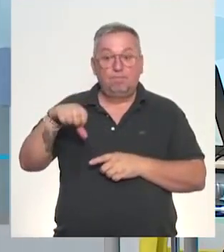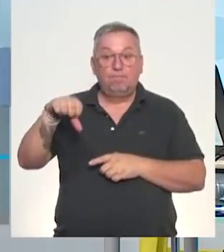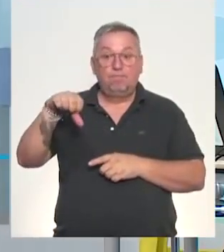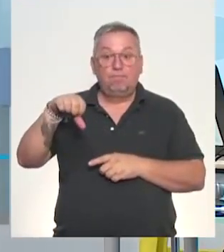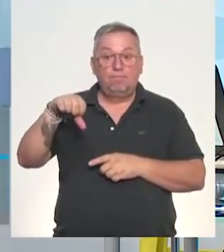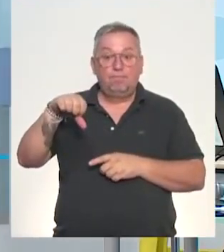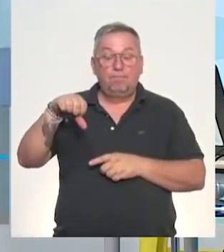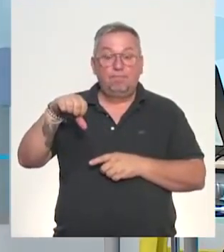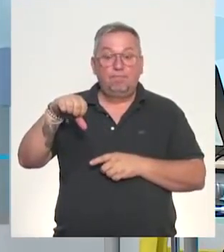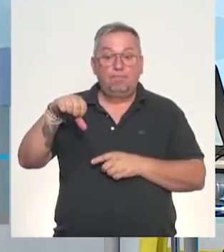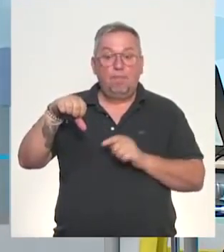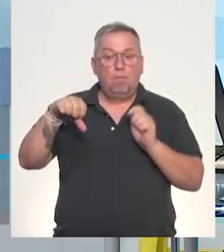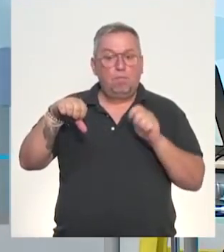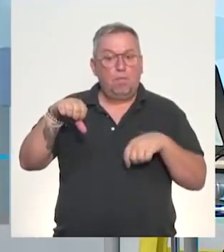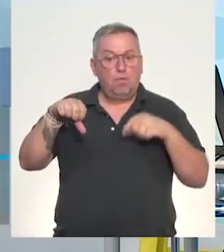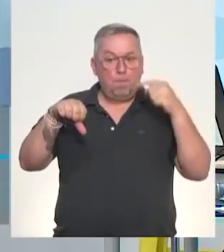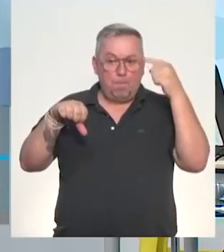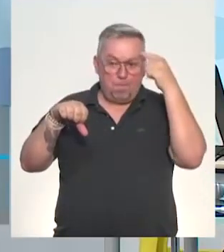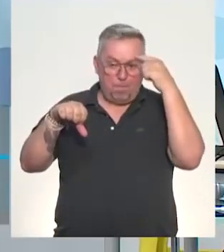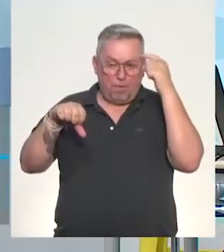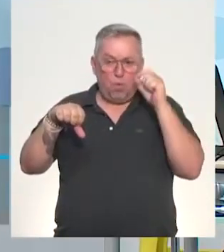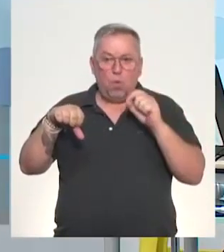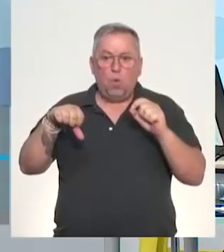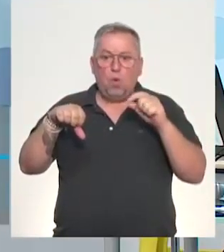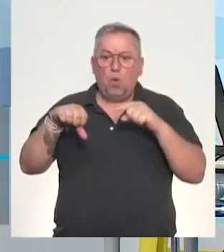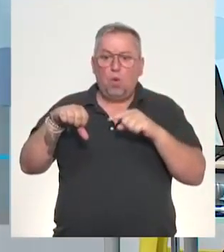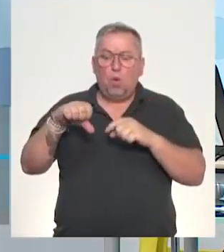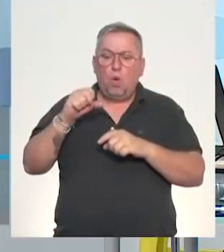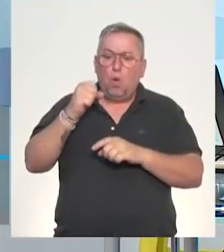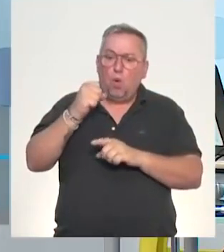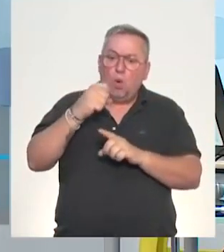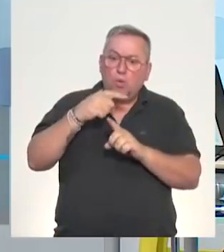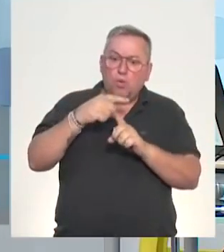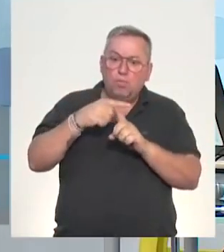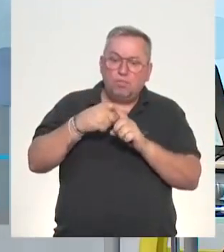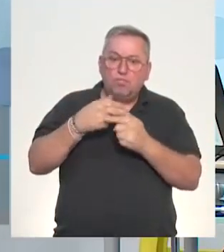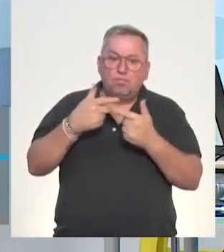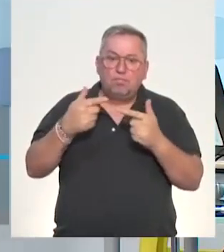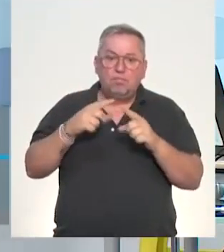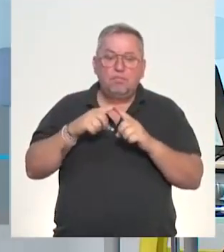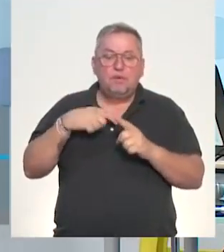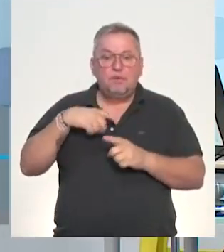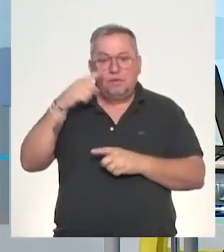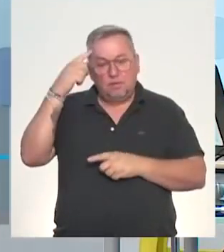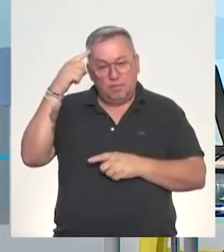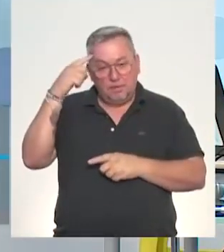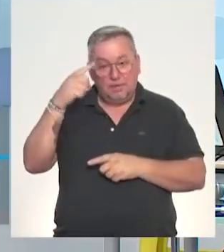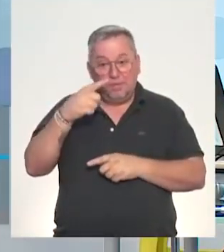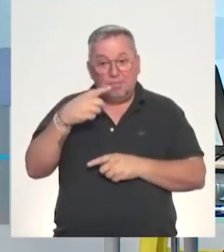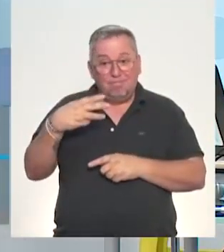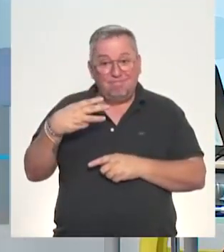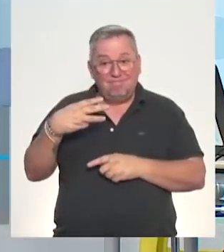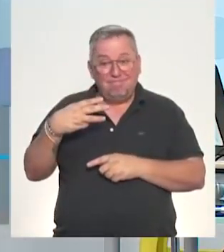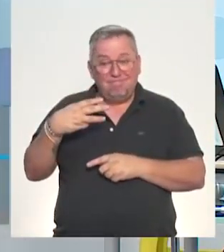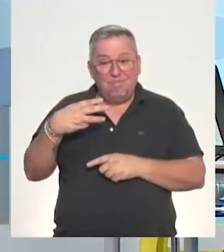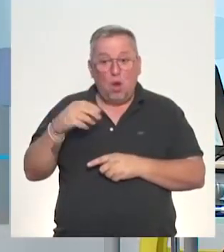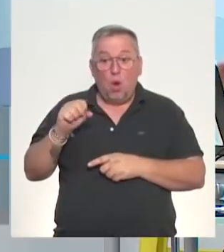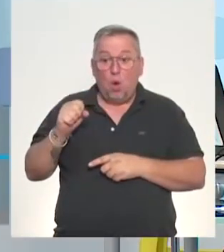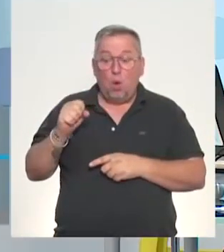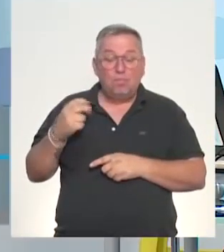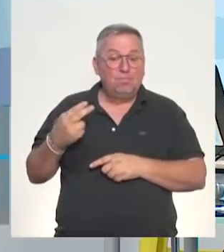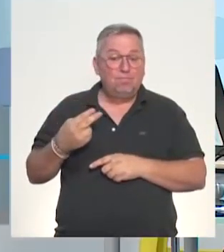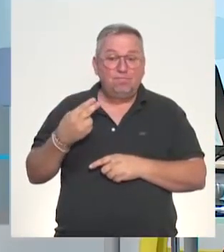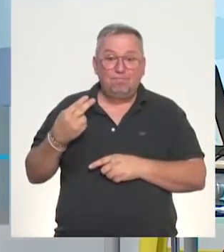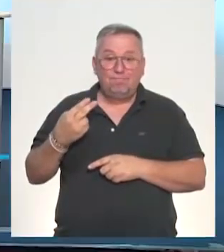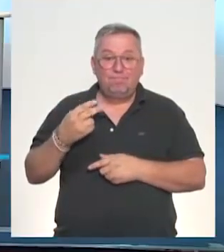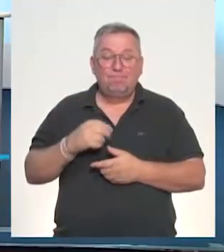eu posso pensar em alguma coisa, 8 mais alguma coisa. Mas se eu pensar no 13, o 8 já é descartado.